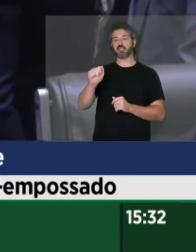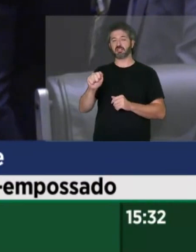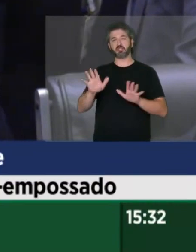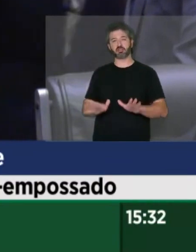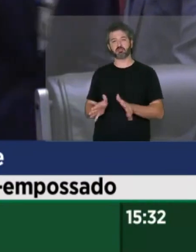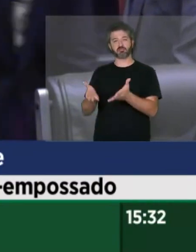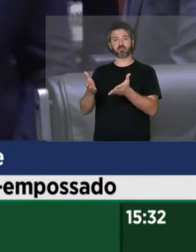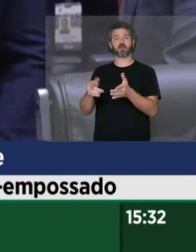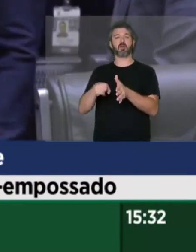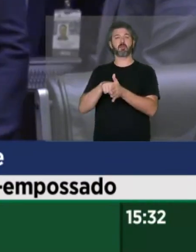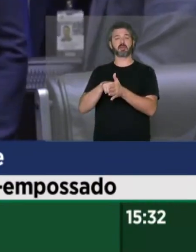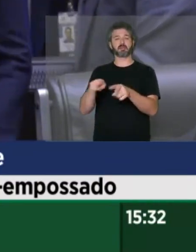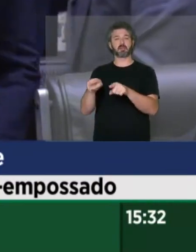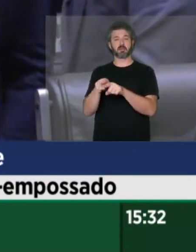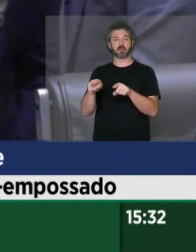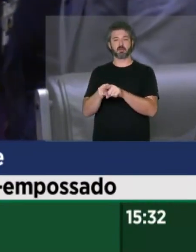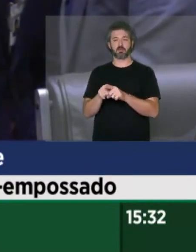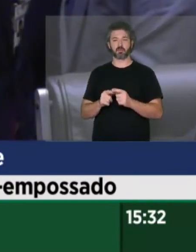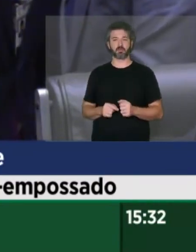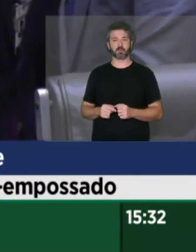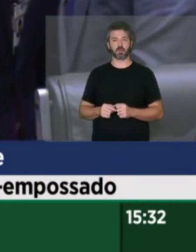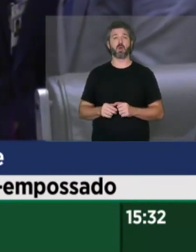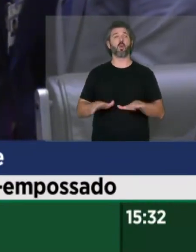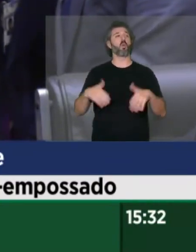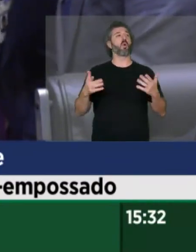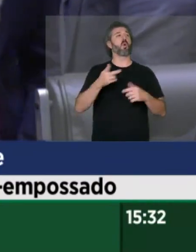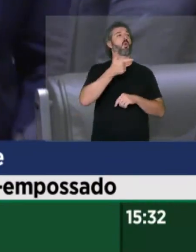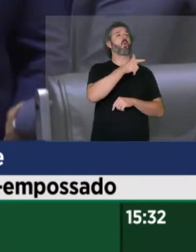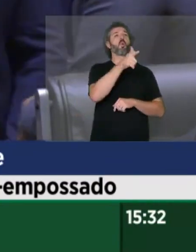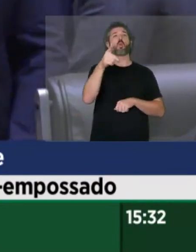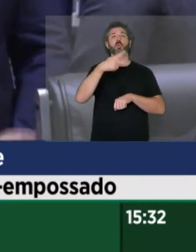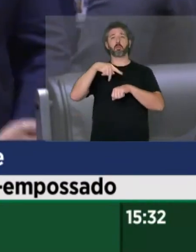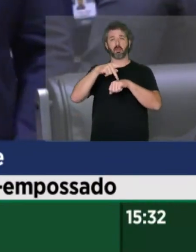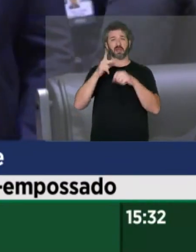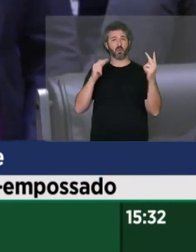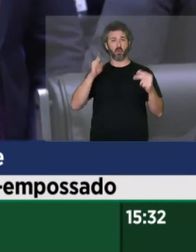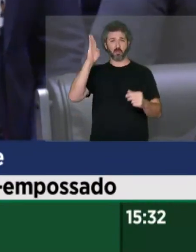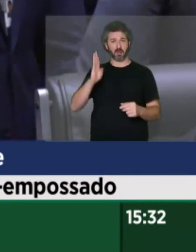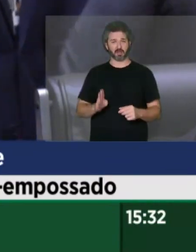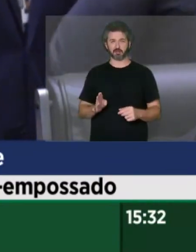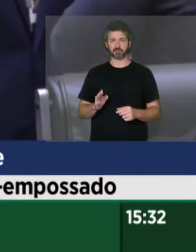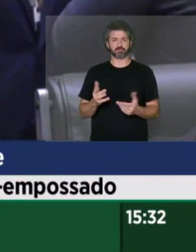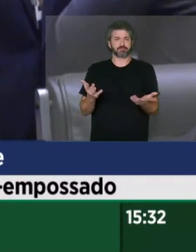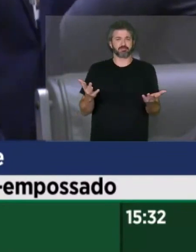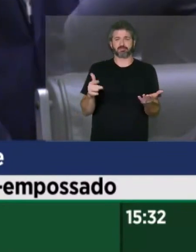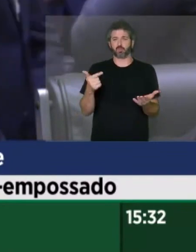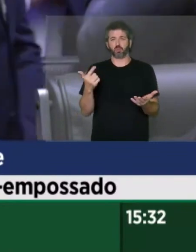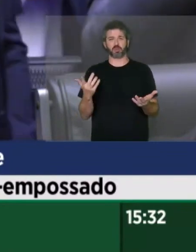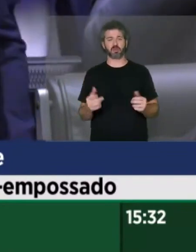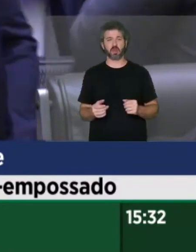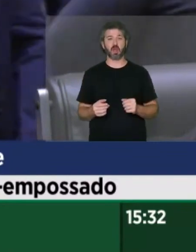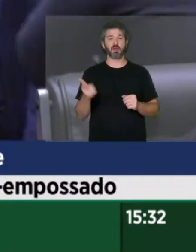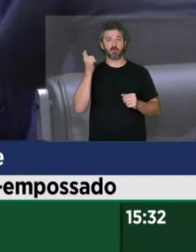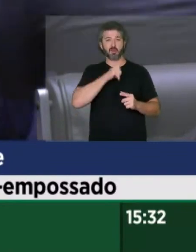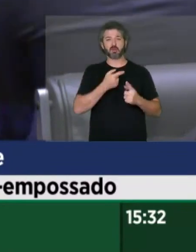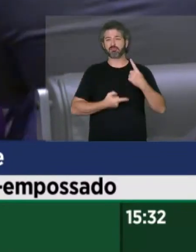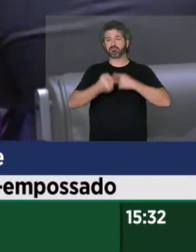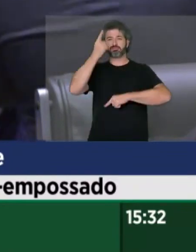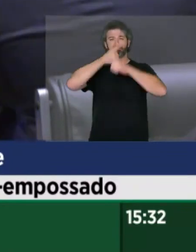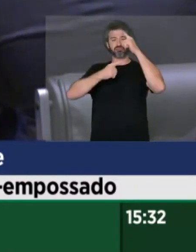desmatamento nenhum outro país teve as condições do Brasil para se tornar uma grande potência ambiental